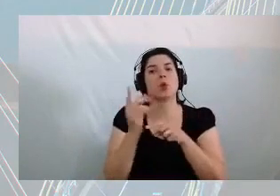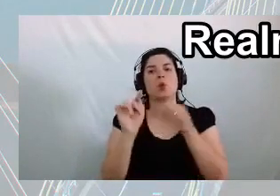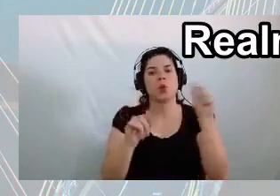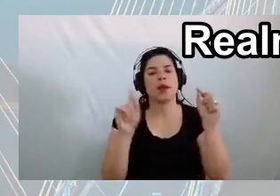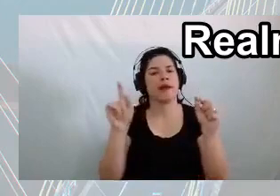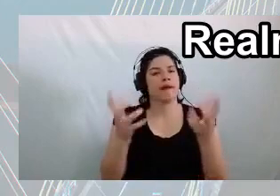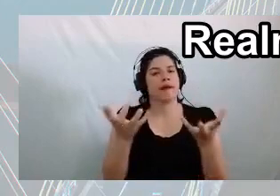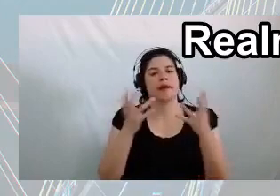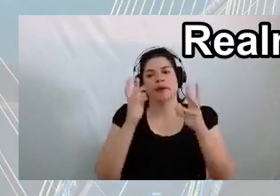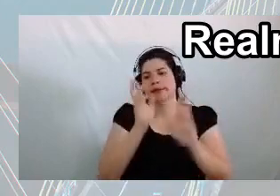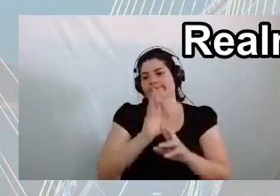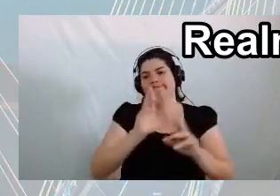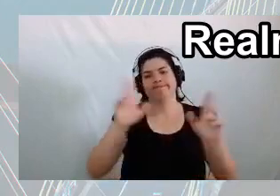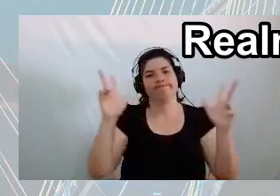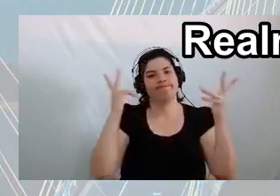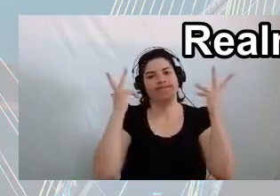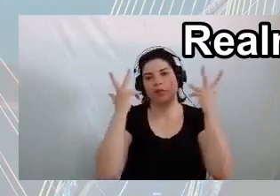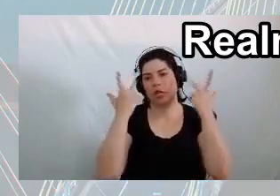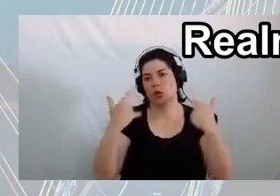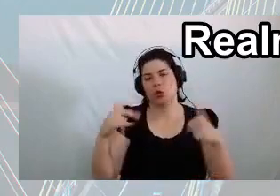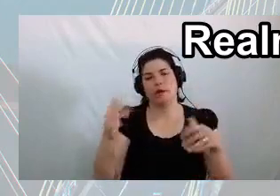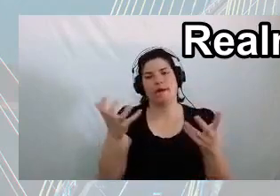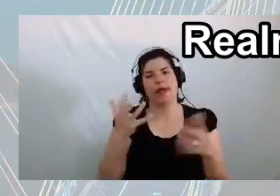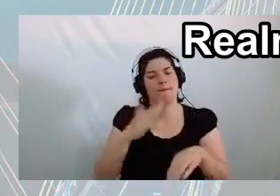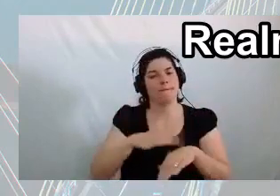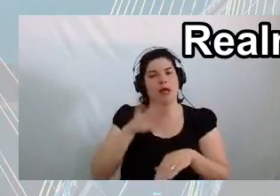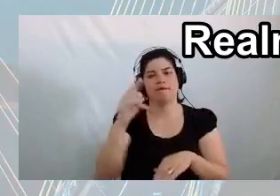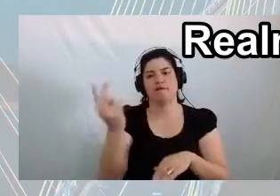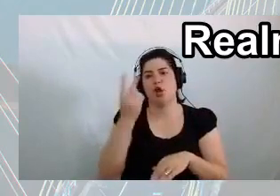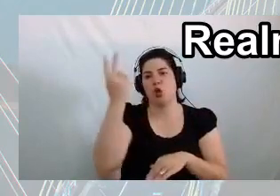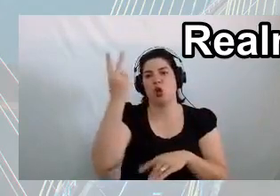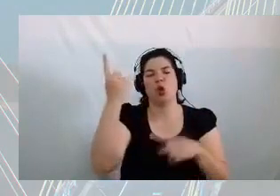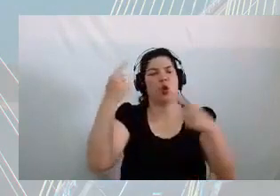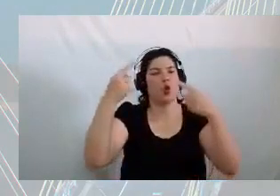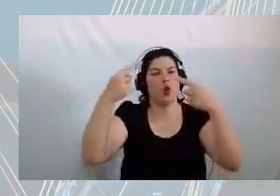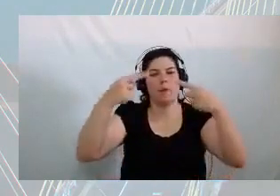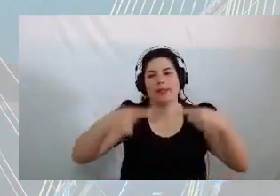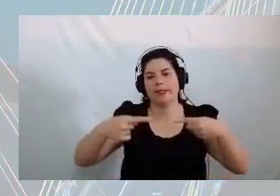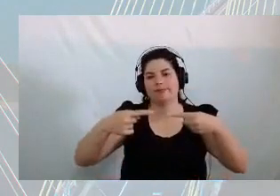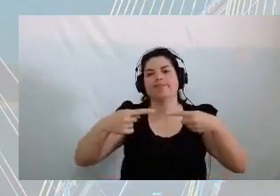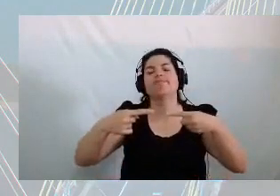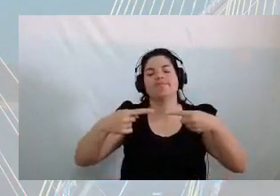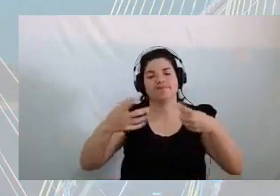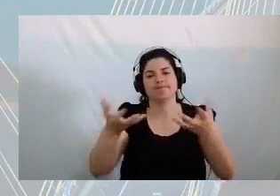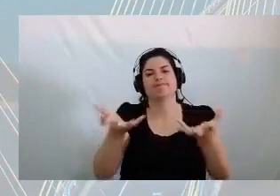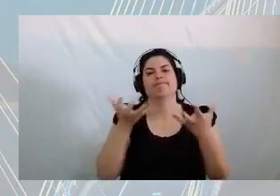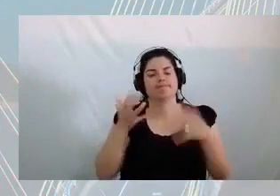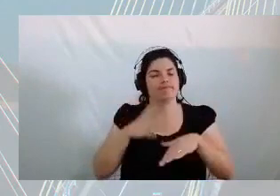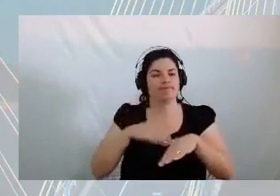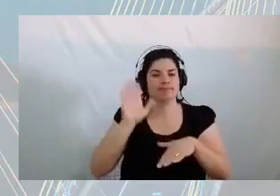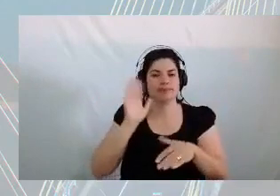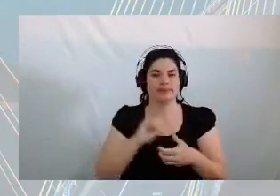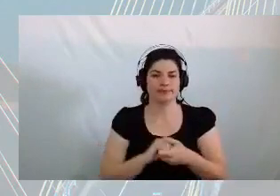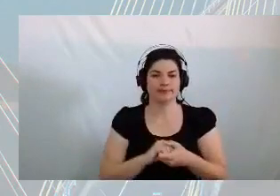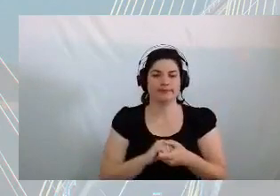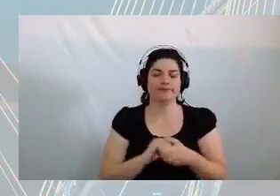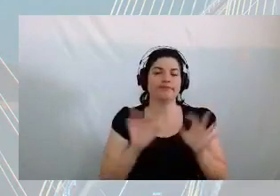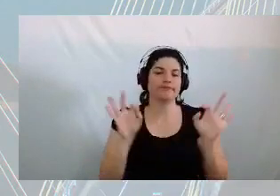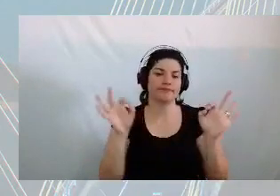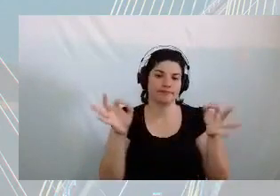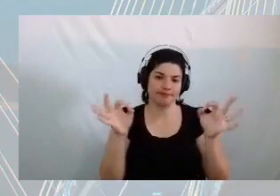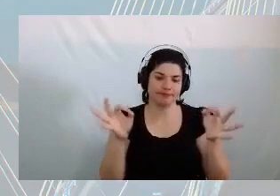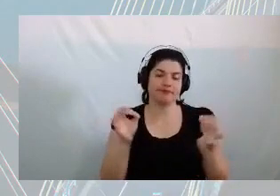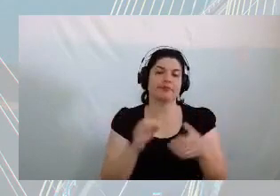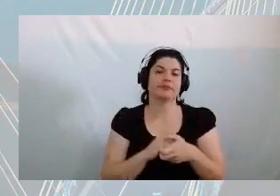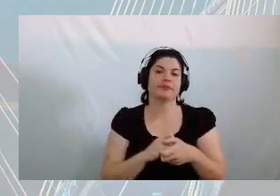diferenciação natural, né? Realmente ter maior valor, maior vantagem competitiva e por aí vai, né? Perfeito. Bom,